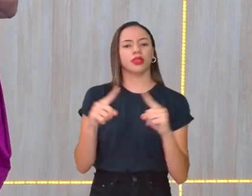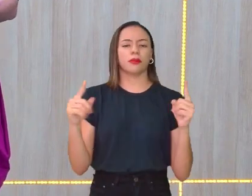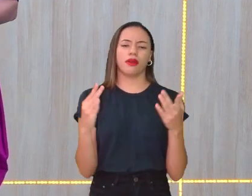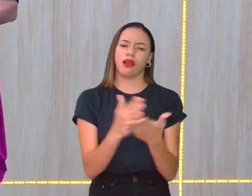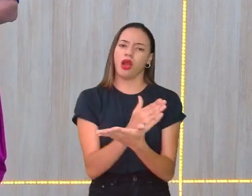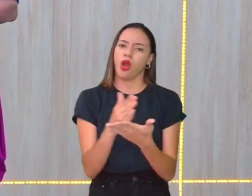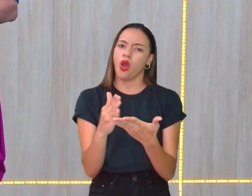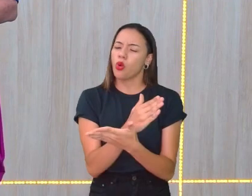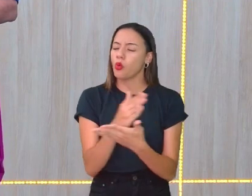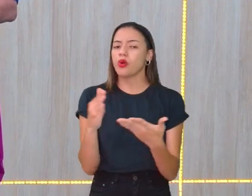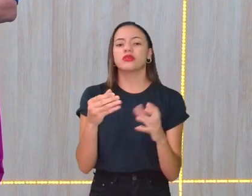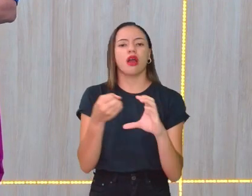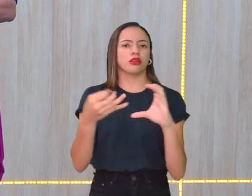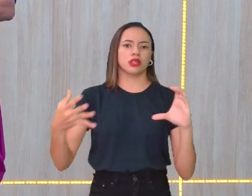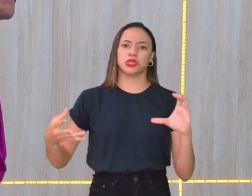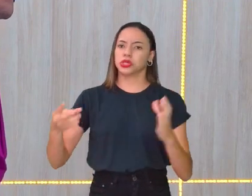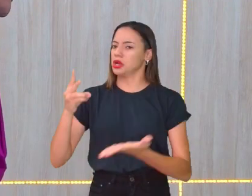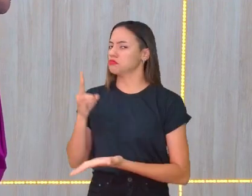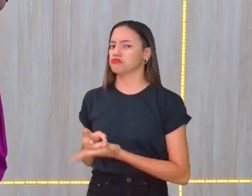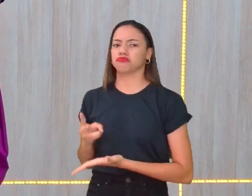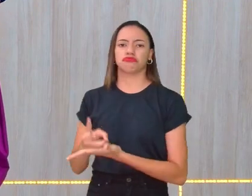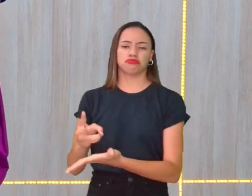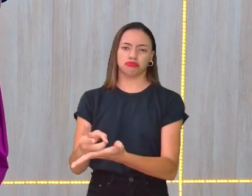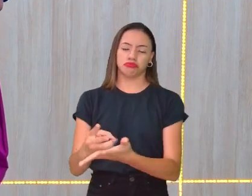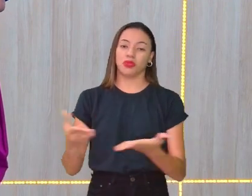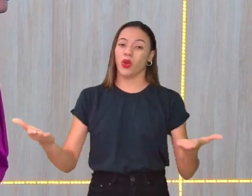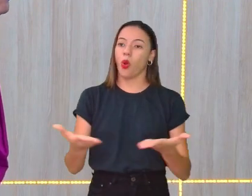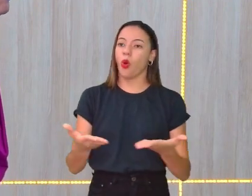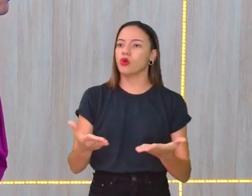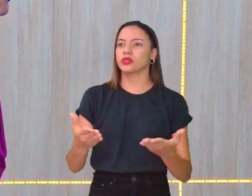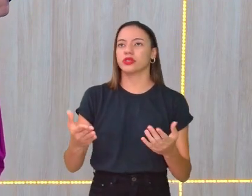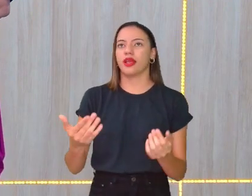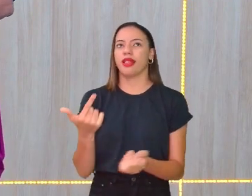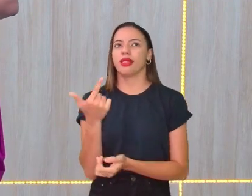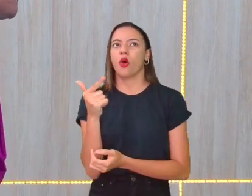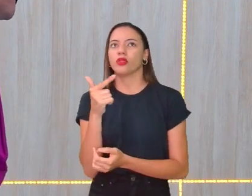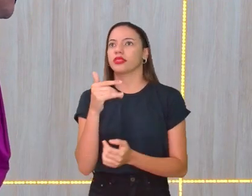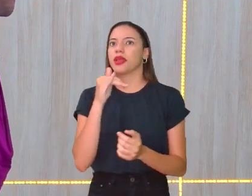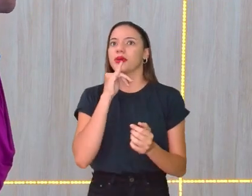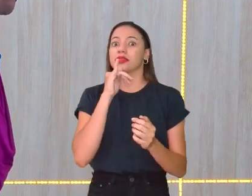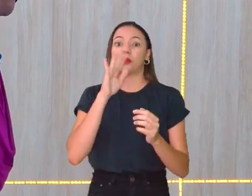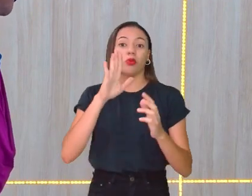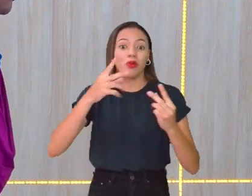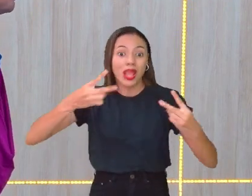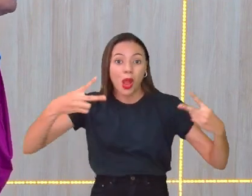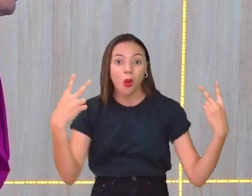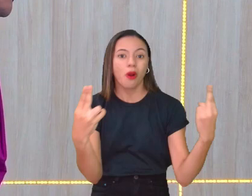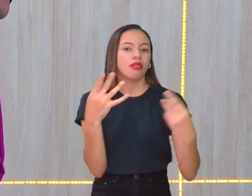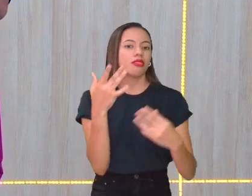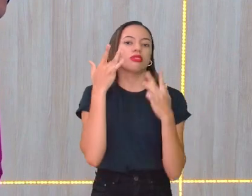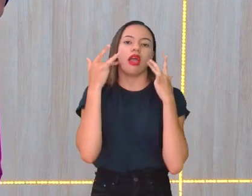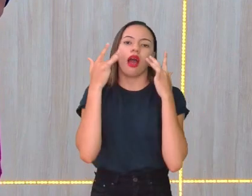algumas coisas se mantêm, né? Então, hoje ele é menos teatral e está mais como uma